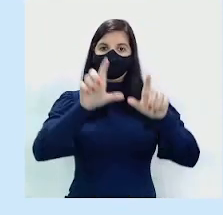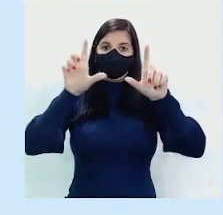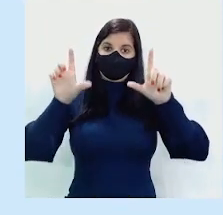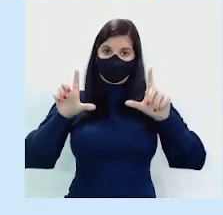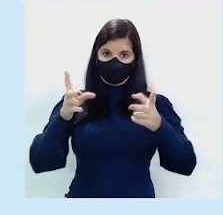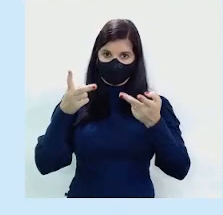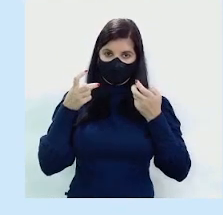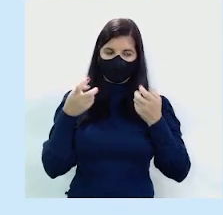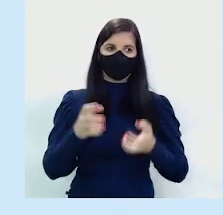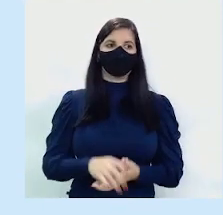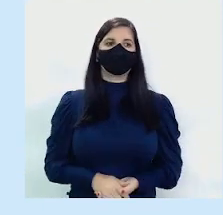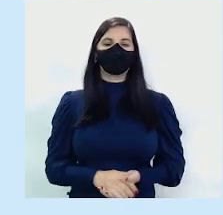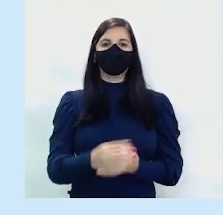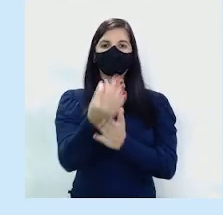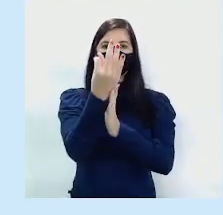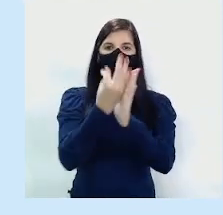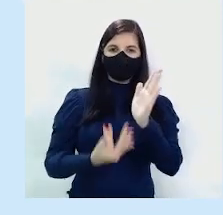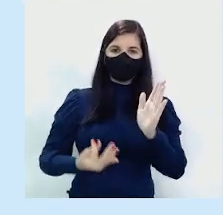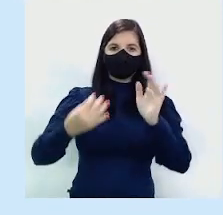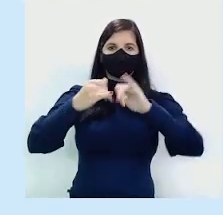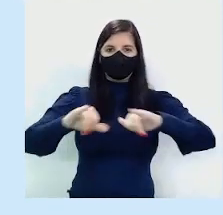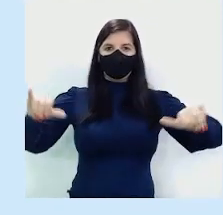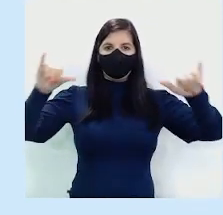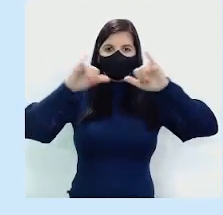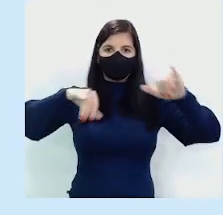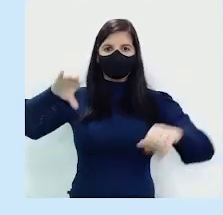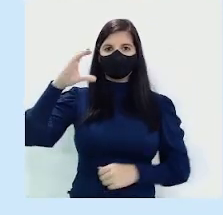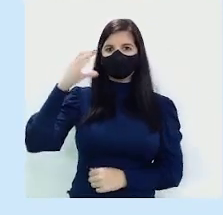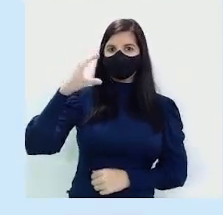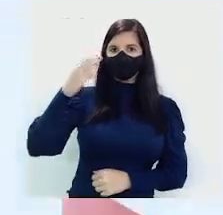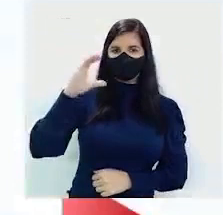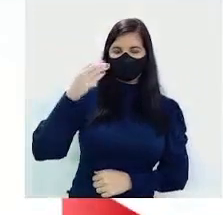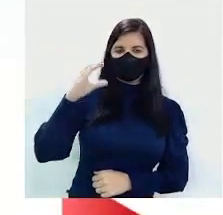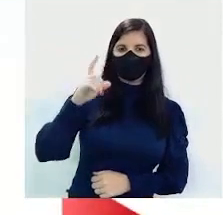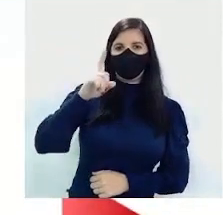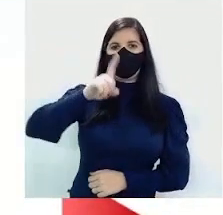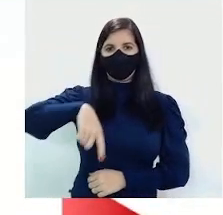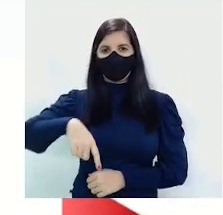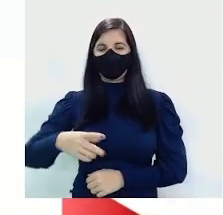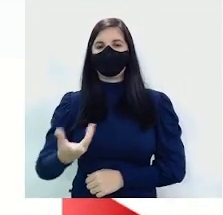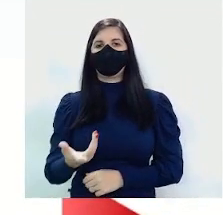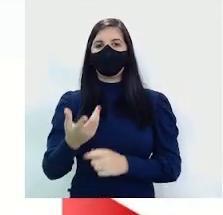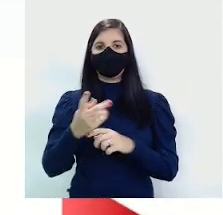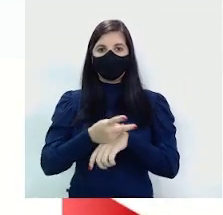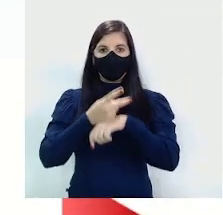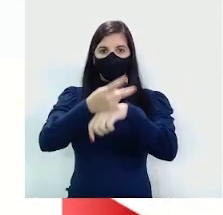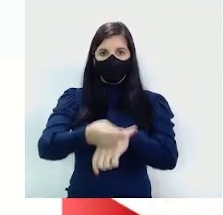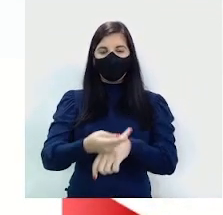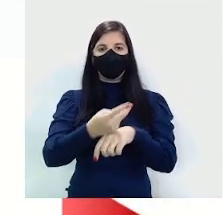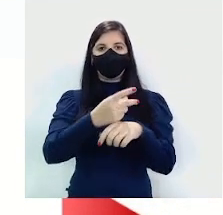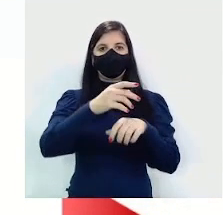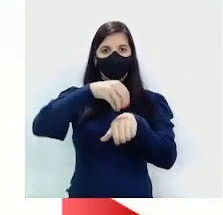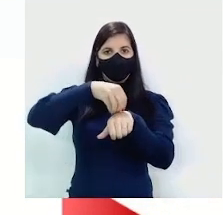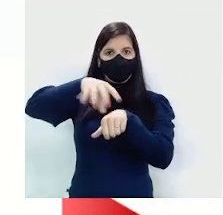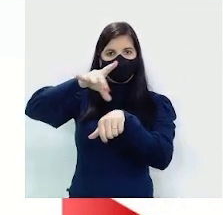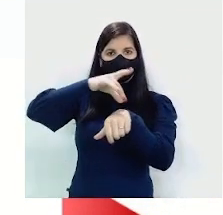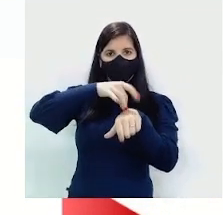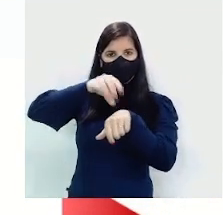só. Os textos de divulgação científica são aqueles que buscam